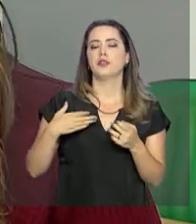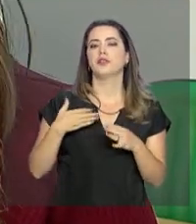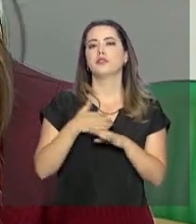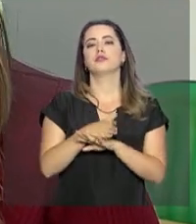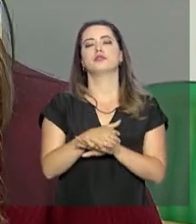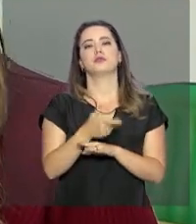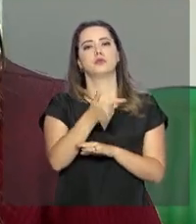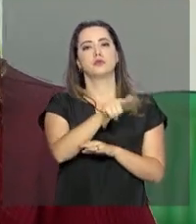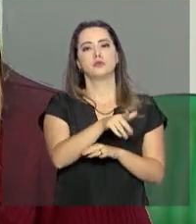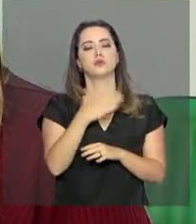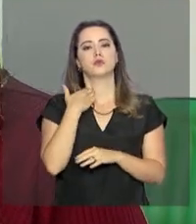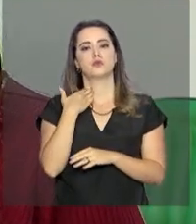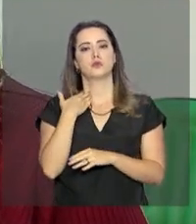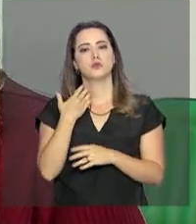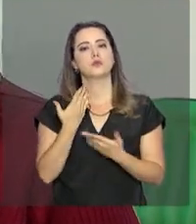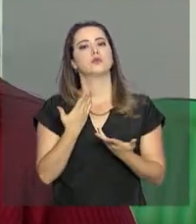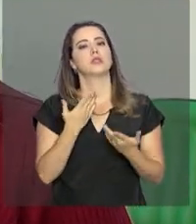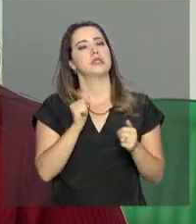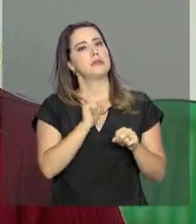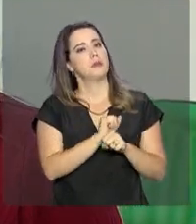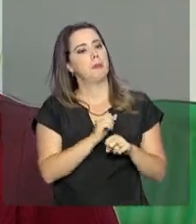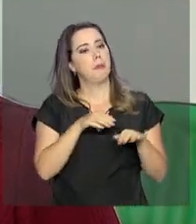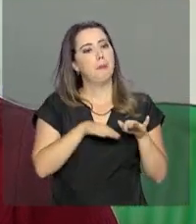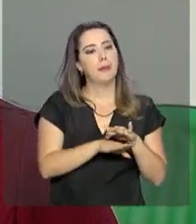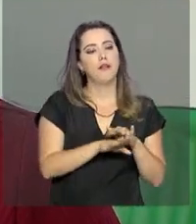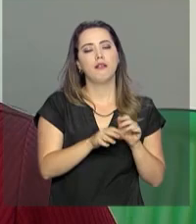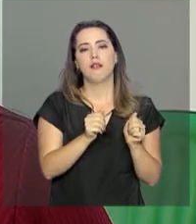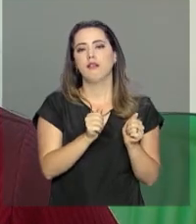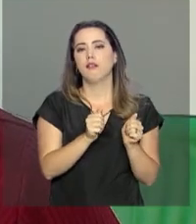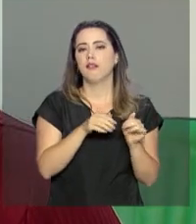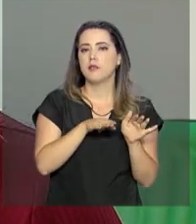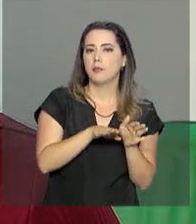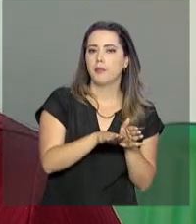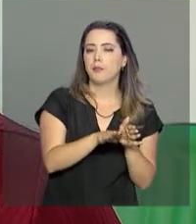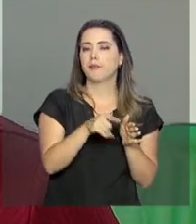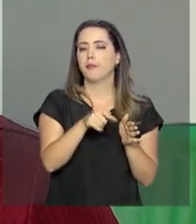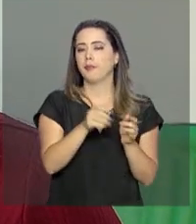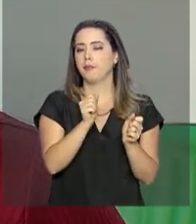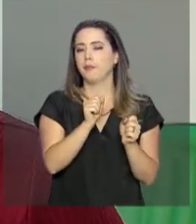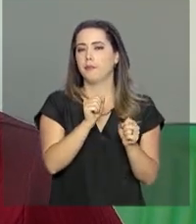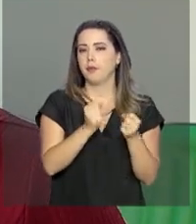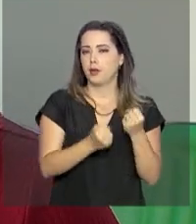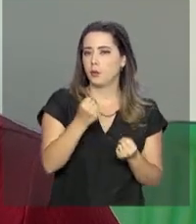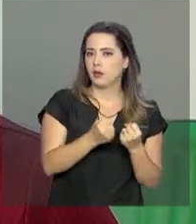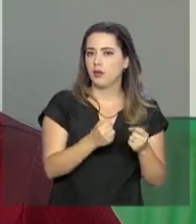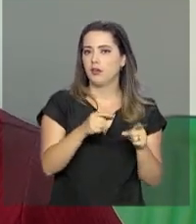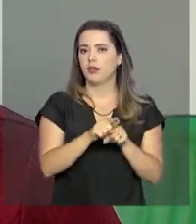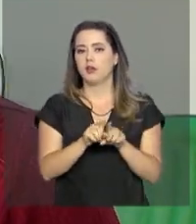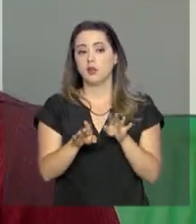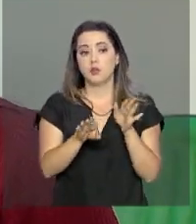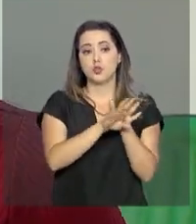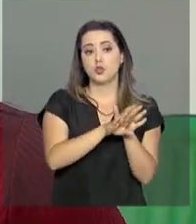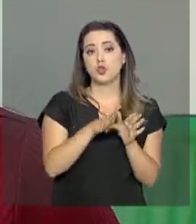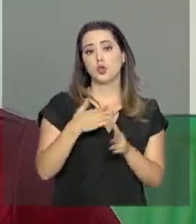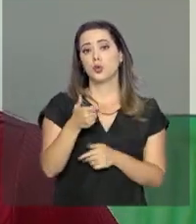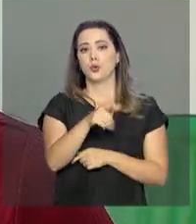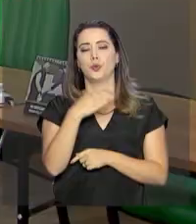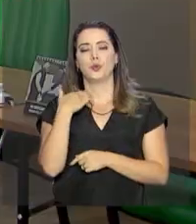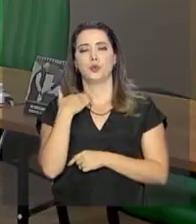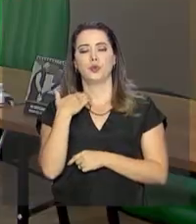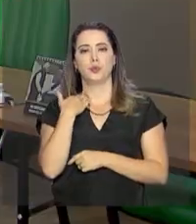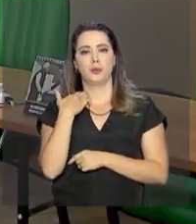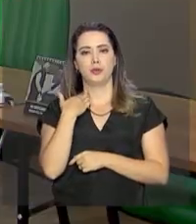carro vai pra outro estacionamento e até chegar no banco é perigoso sem dúvida é uma sensação de segurança de insegurança muito grande